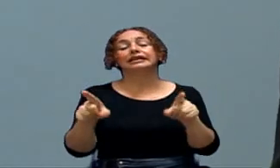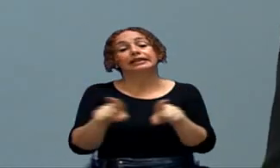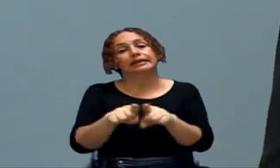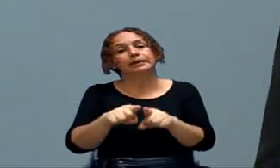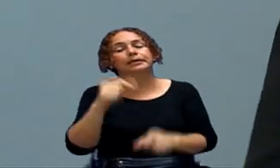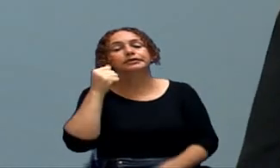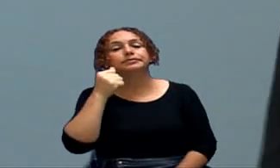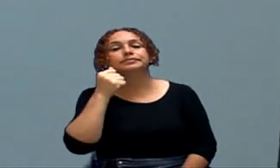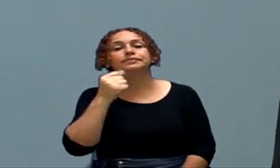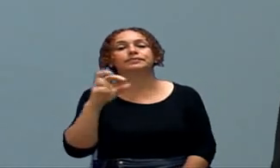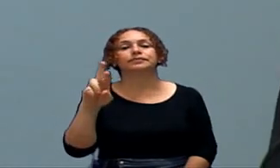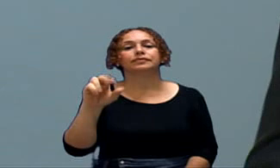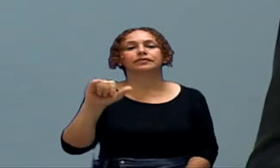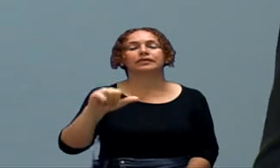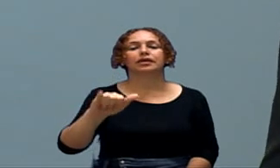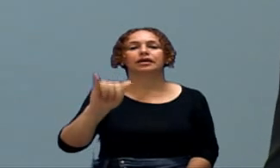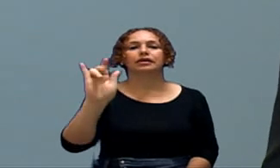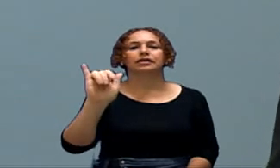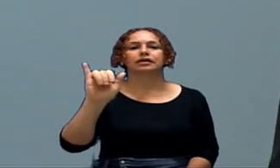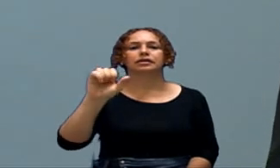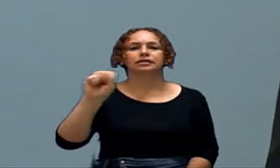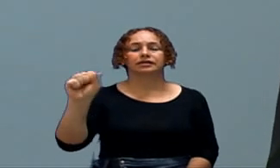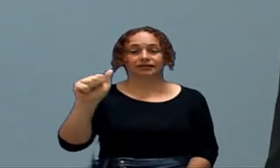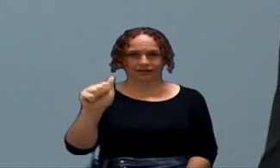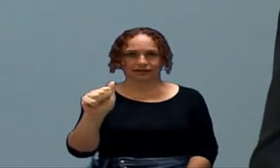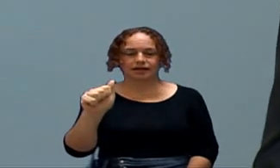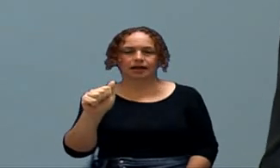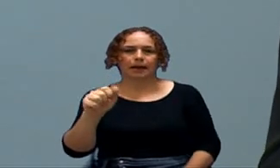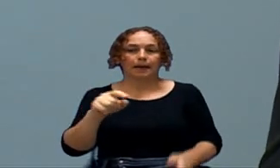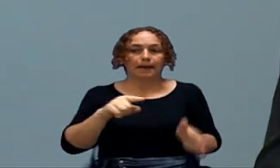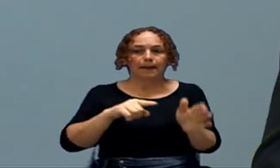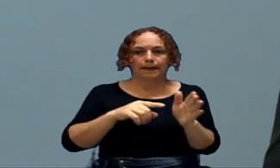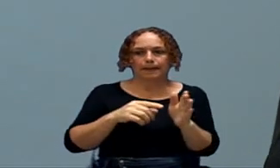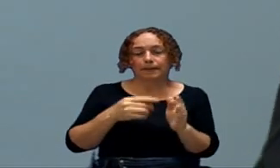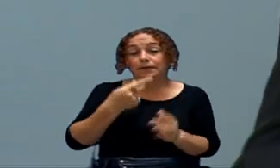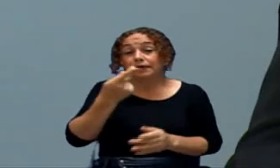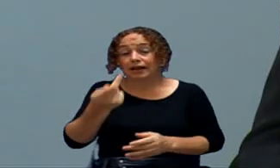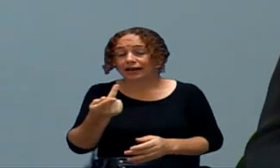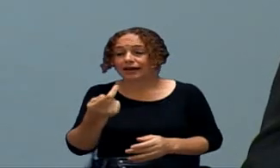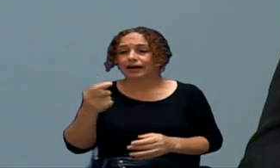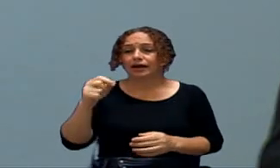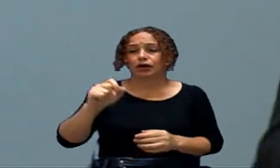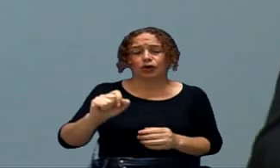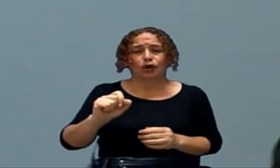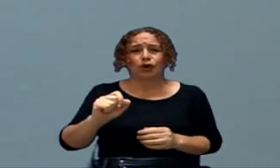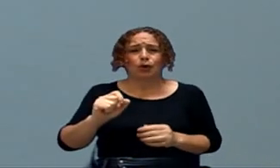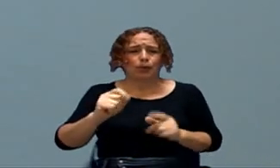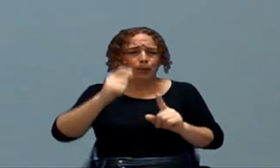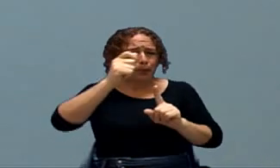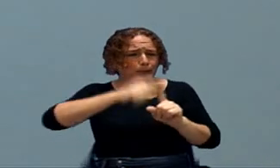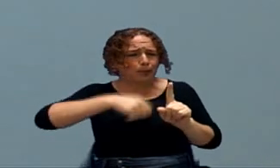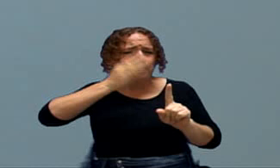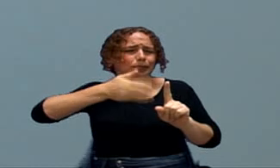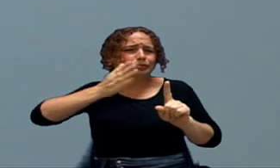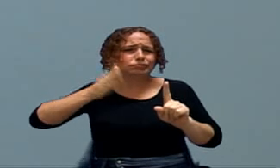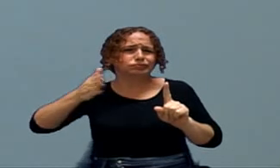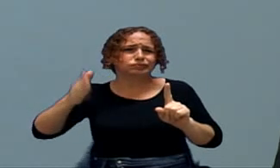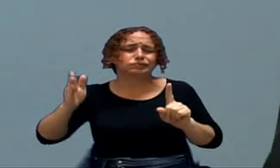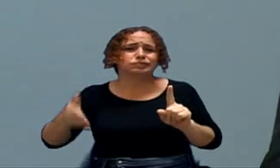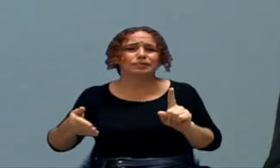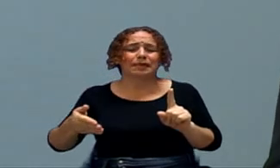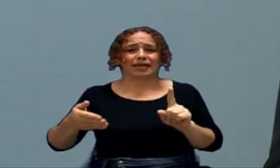ela ficou por meses com artrose, né? Com o corpo todo, com uma